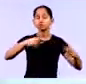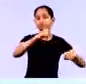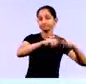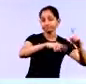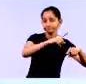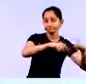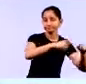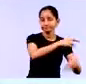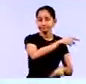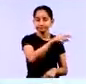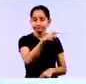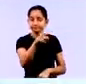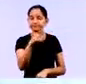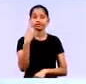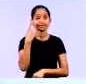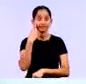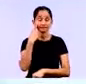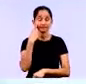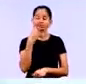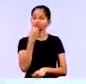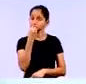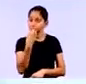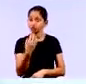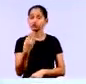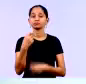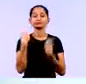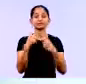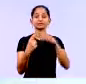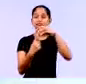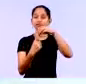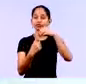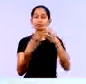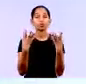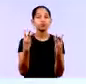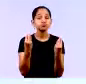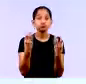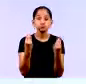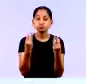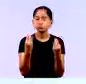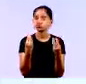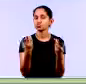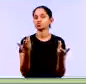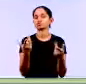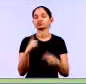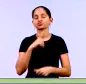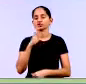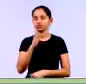peça orçamentária, eu já tenho uma gama de informações para o meu planejamento.